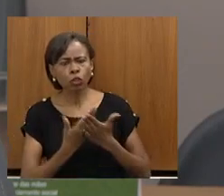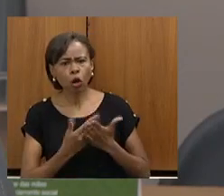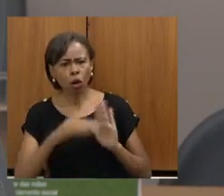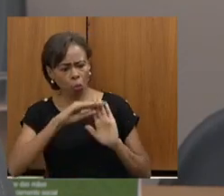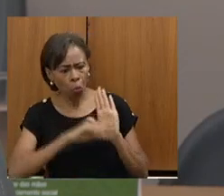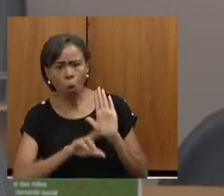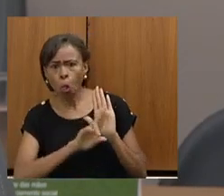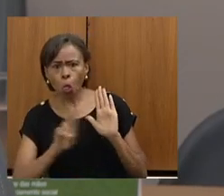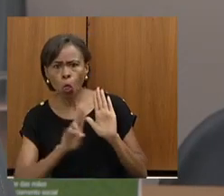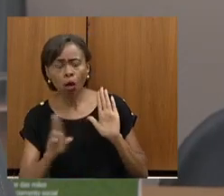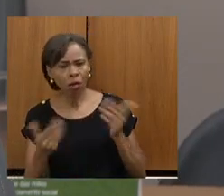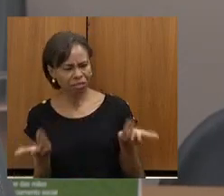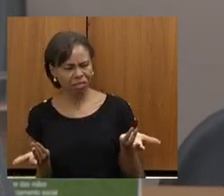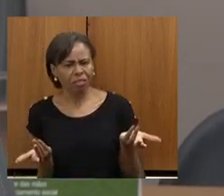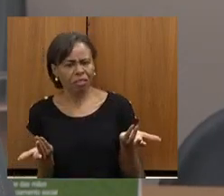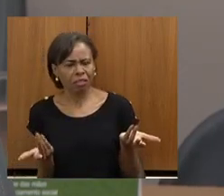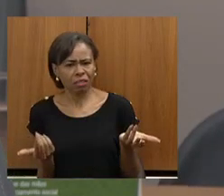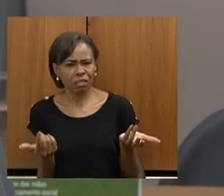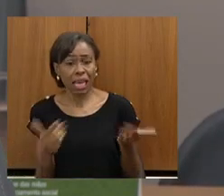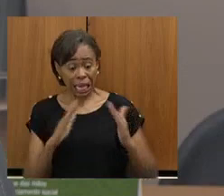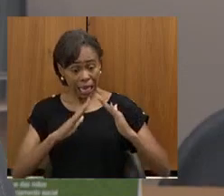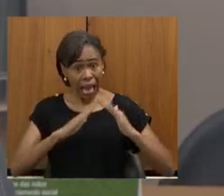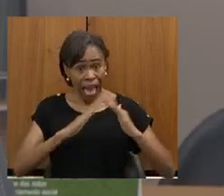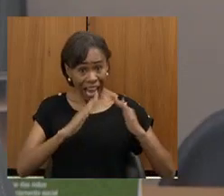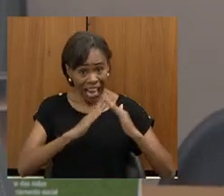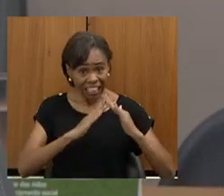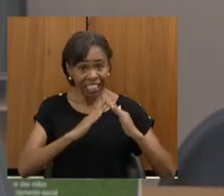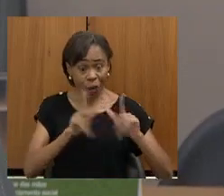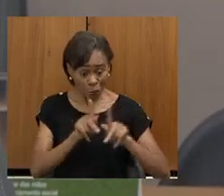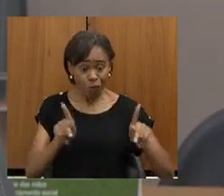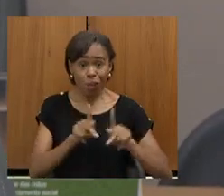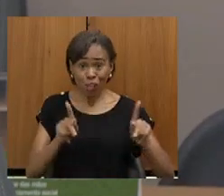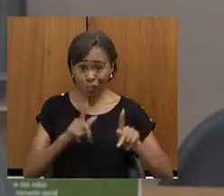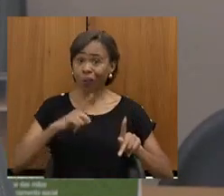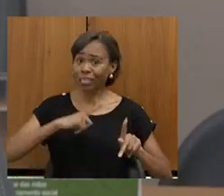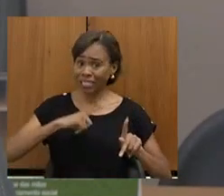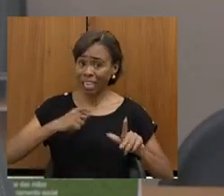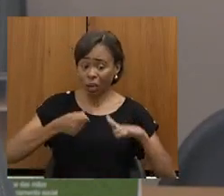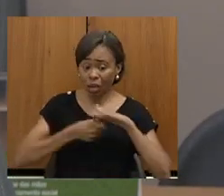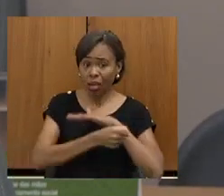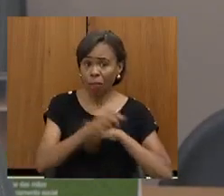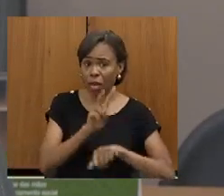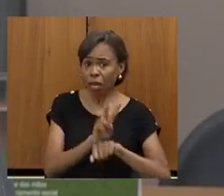em casa com professores me foi passada por uma mãe. Gostaria de saber se é verdade.